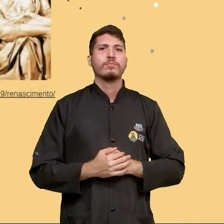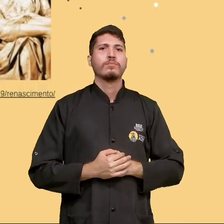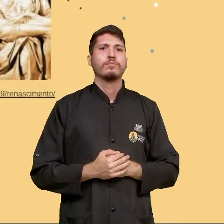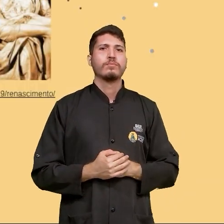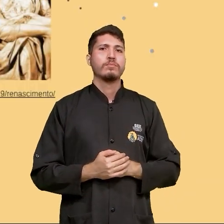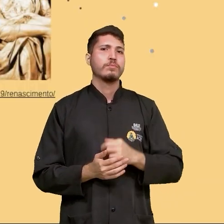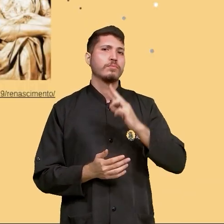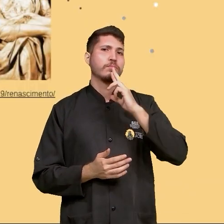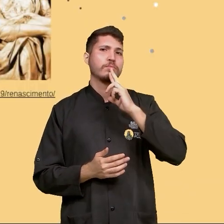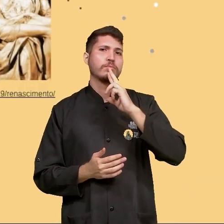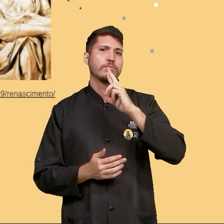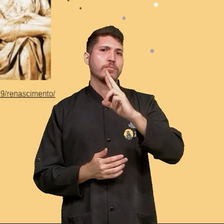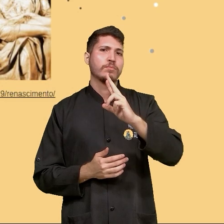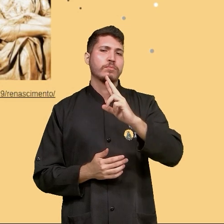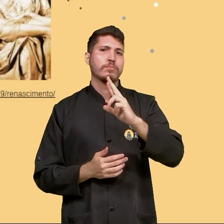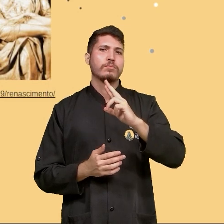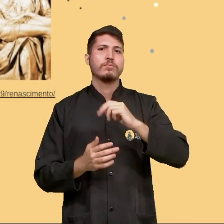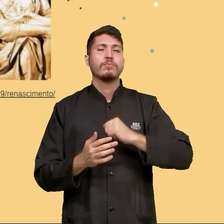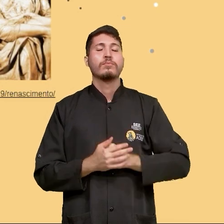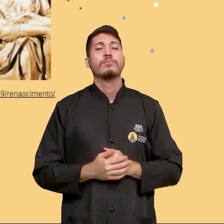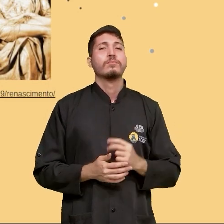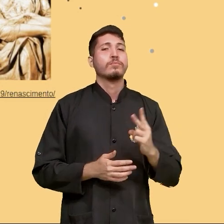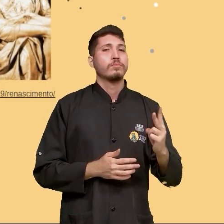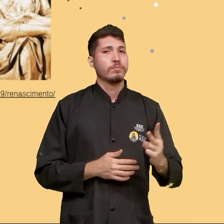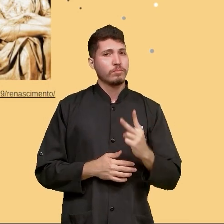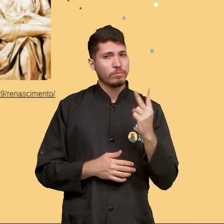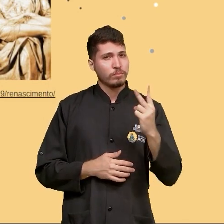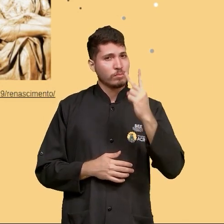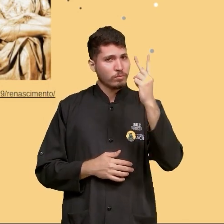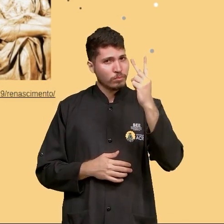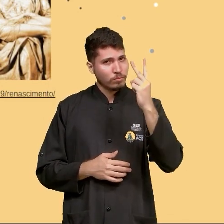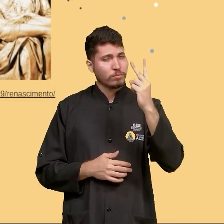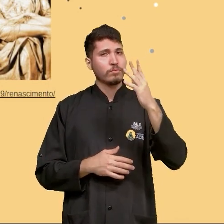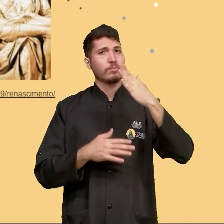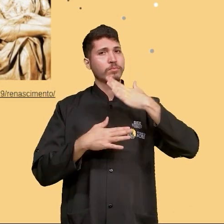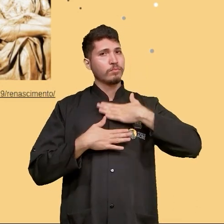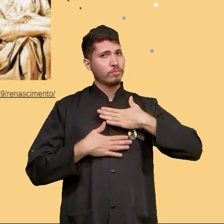A resposta correta é valorização do